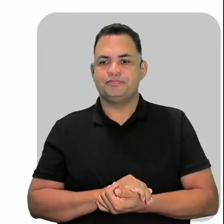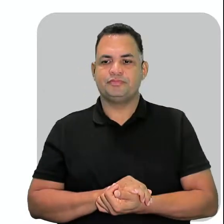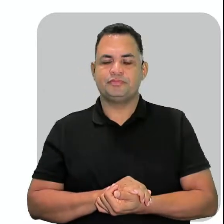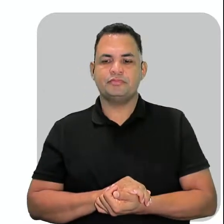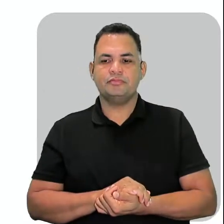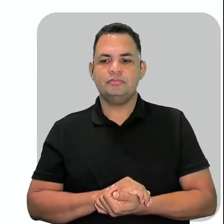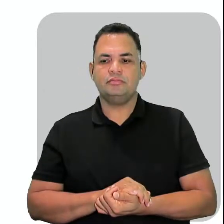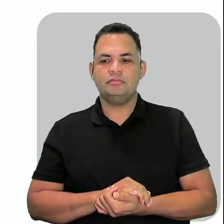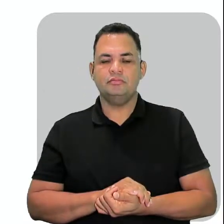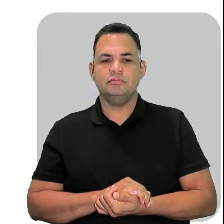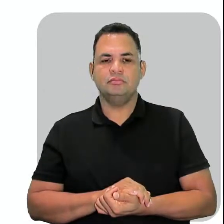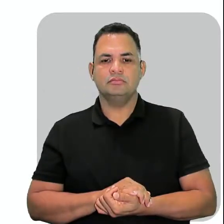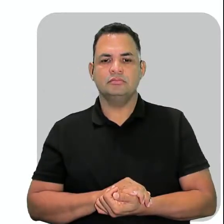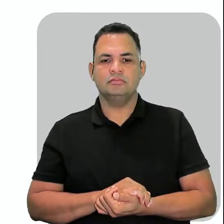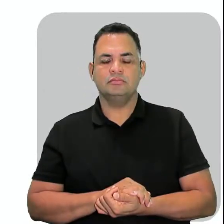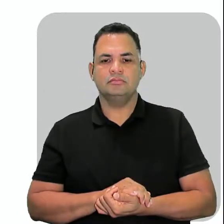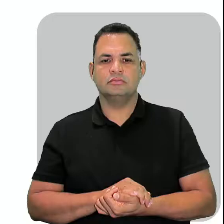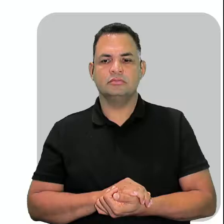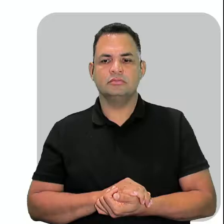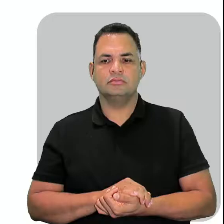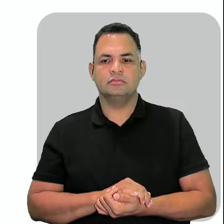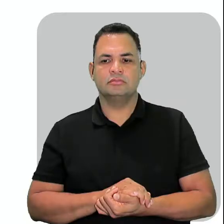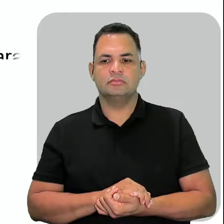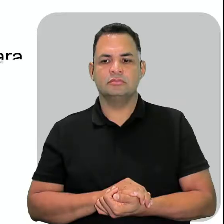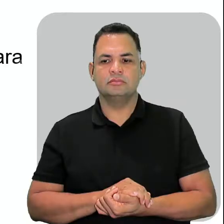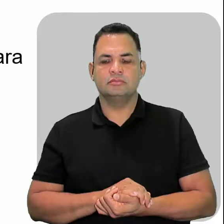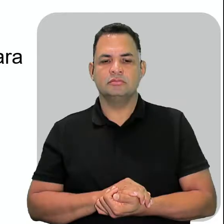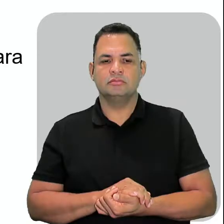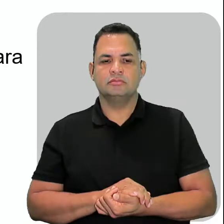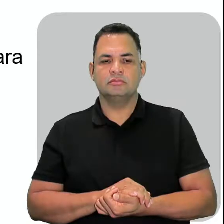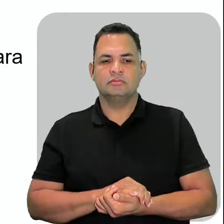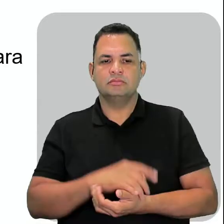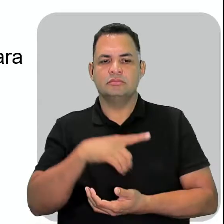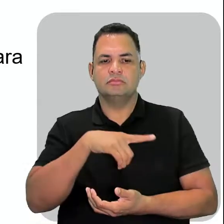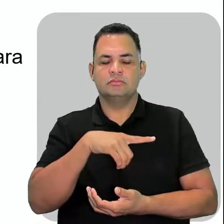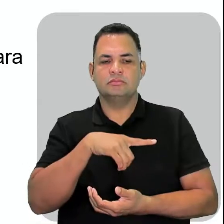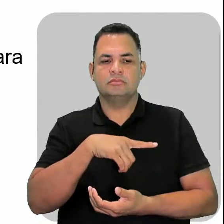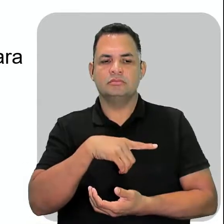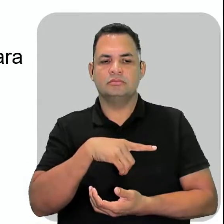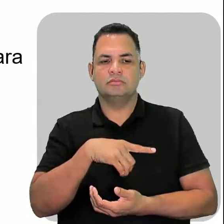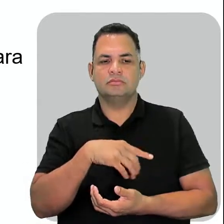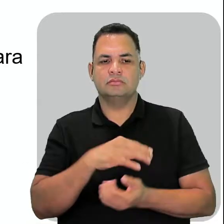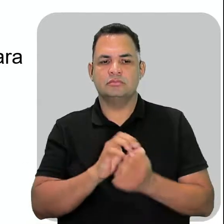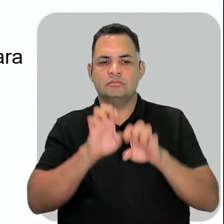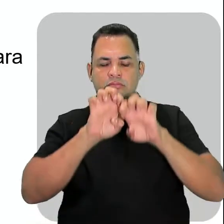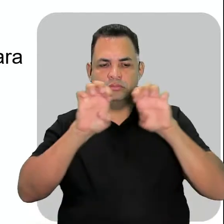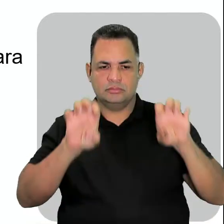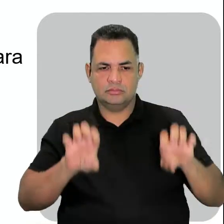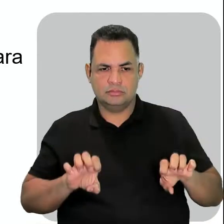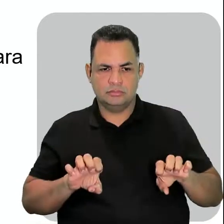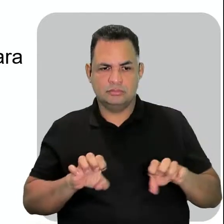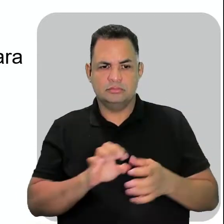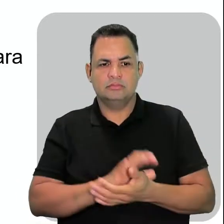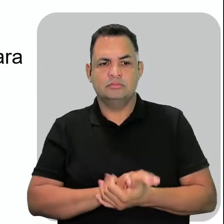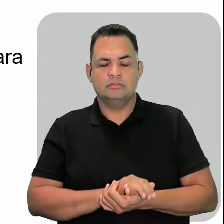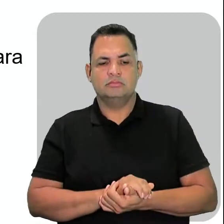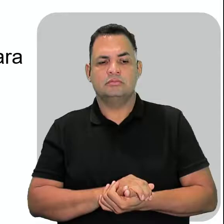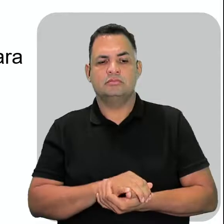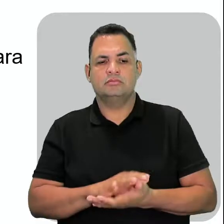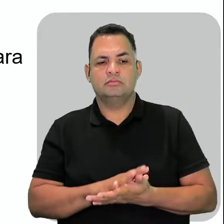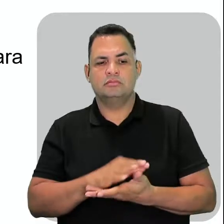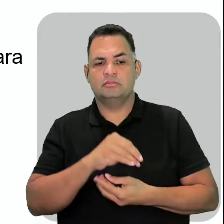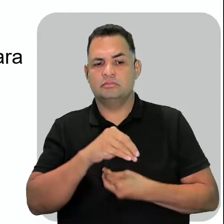Essa aqui é a nossa função do ácido carboxílico. E também na estrutura desses aminoácidos